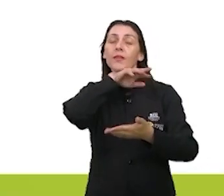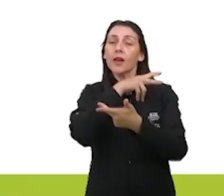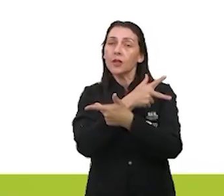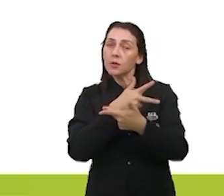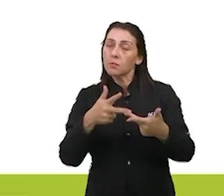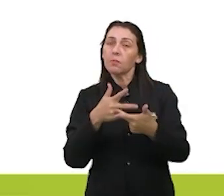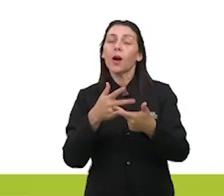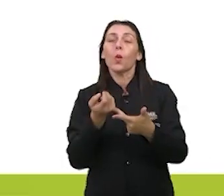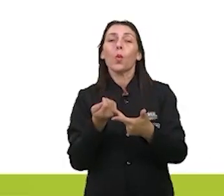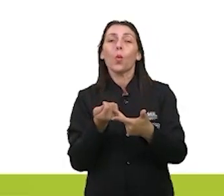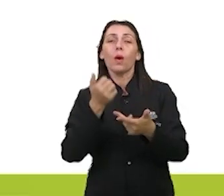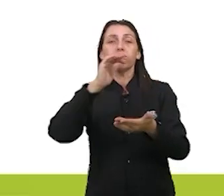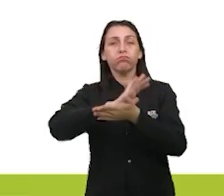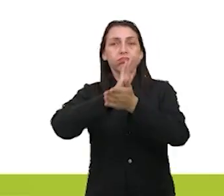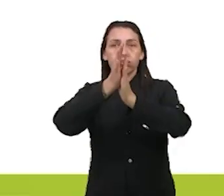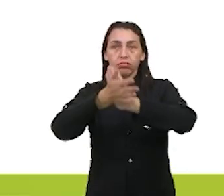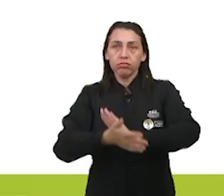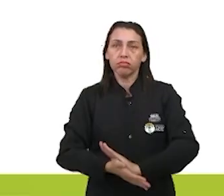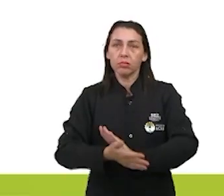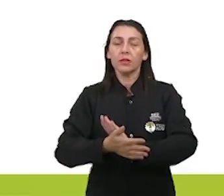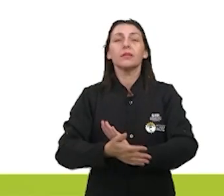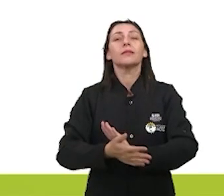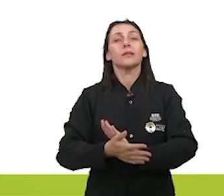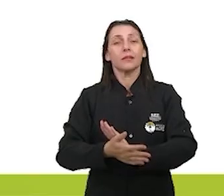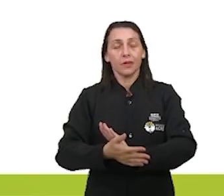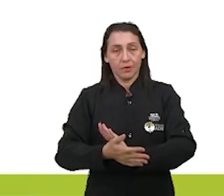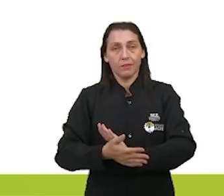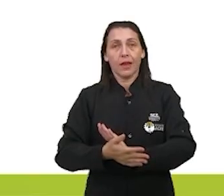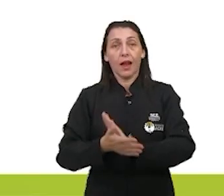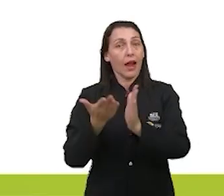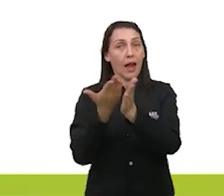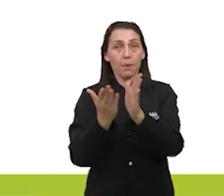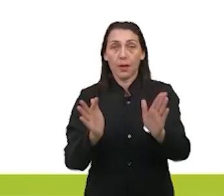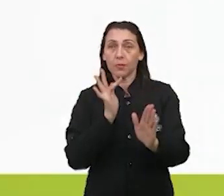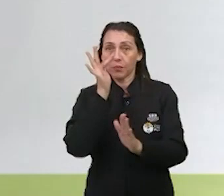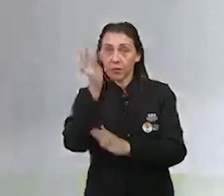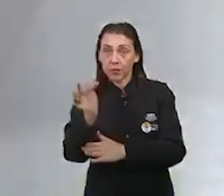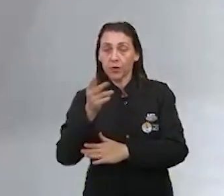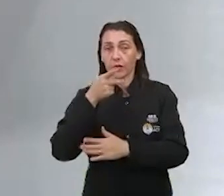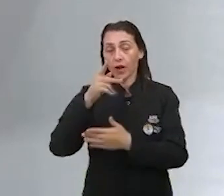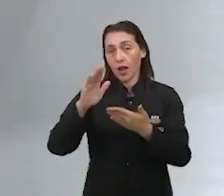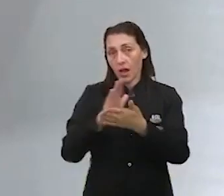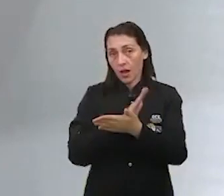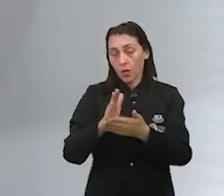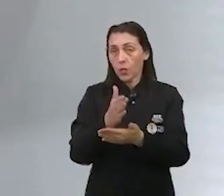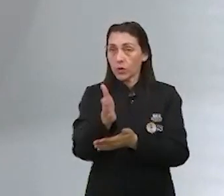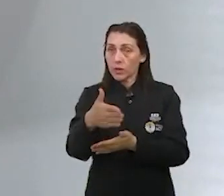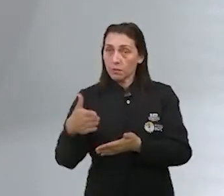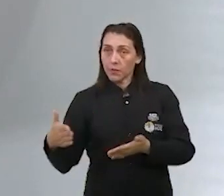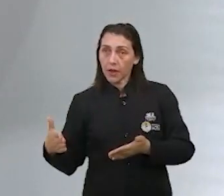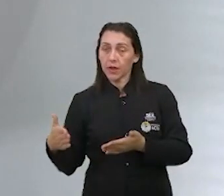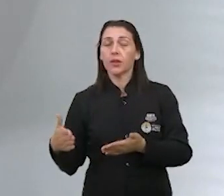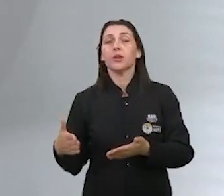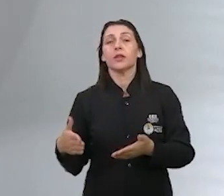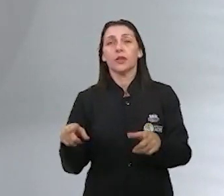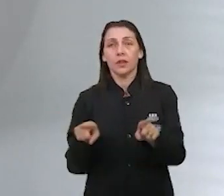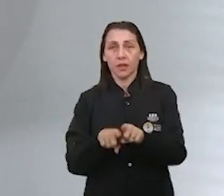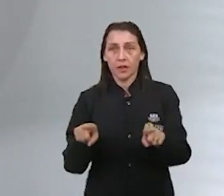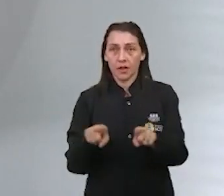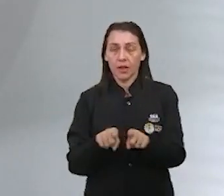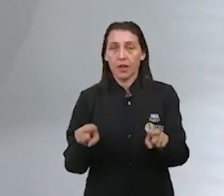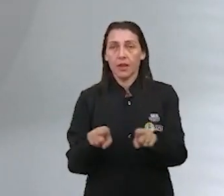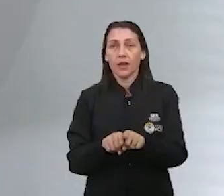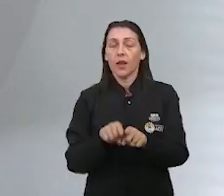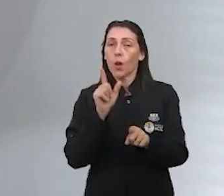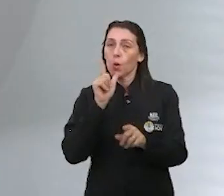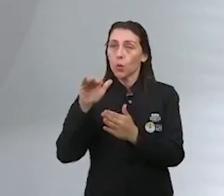espécies nativas da flora e fauna brasileira estão em risco de extinção. Como eu falei para vocês, alguns peixes, né, tanto a vida marinha quanto a vida